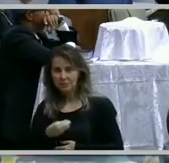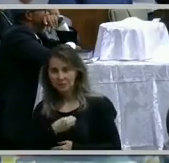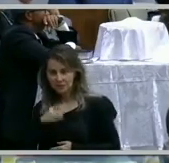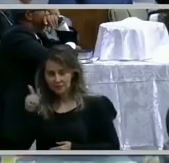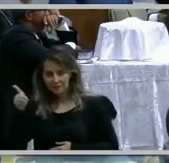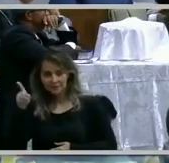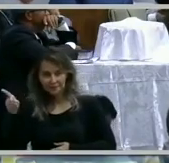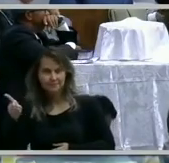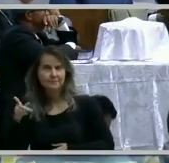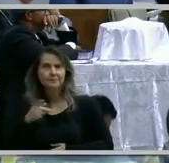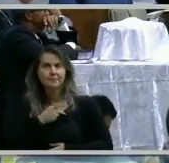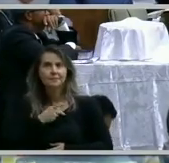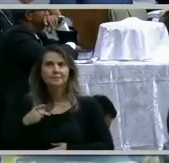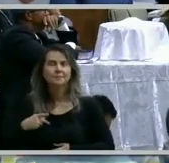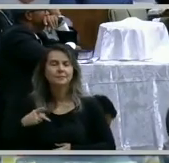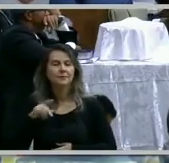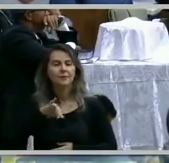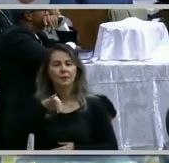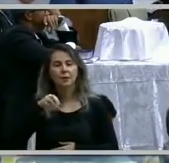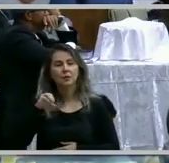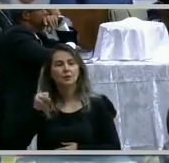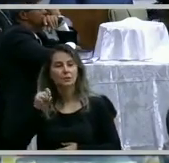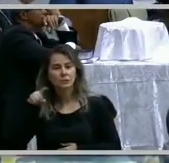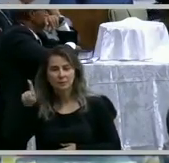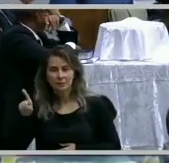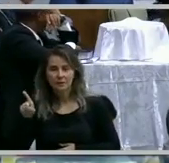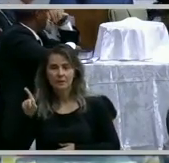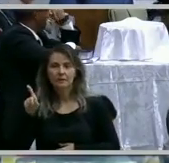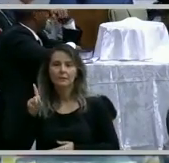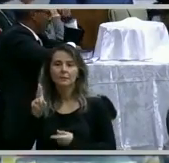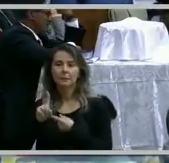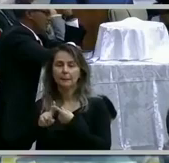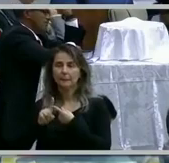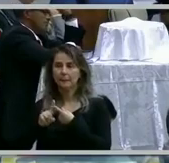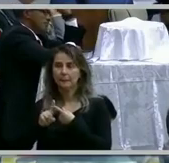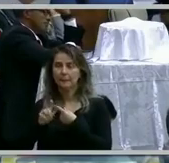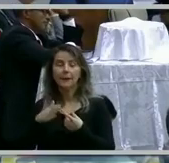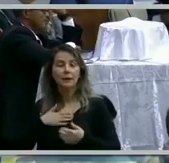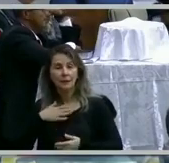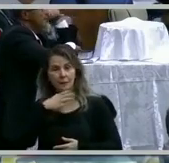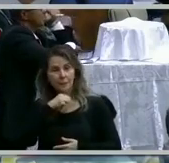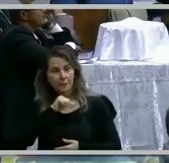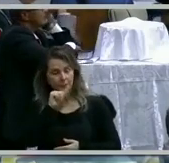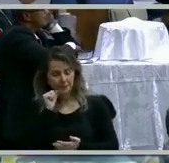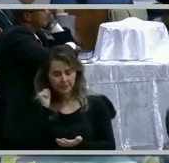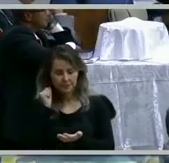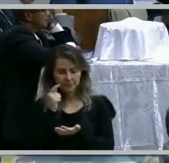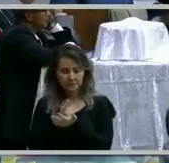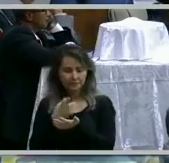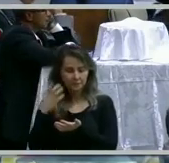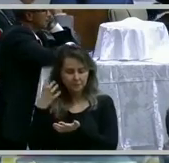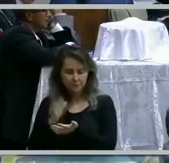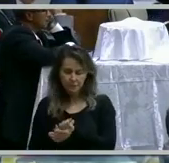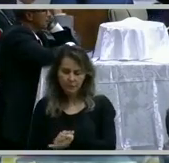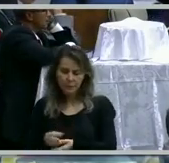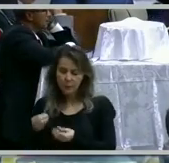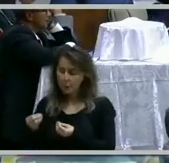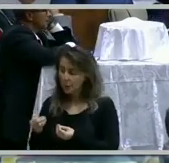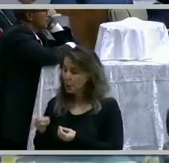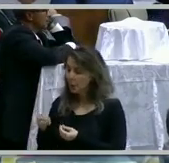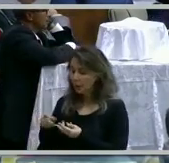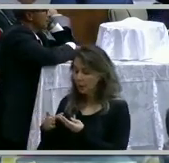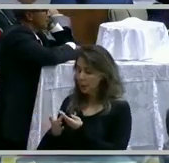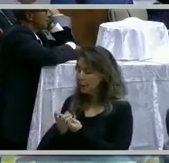tempo do pastor José Apolônio, pastor Pacheco. E meu pai, aquele sofrimento, mas ele comprou aquilo ali, eu disse, pai, como é esse 3 em 1? Eu disse, é porque pega o